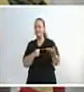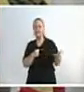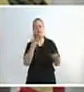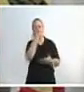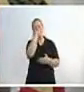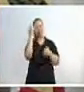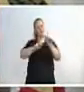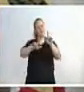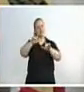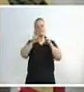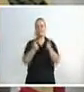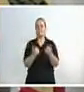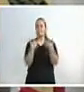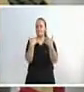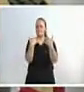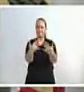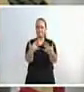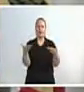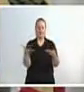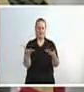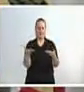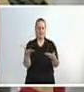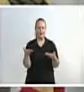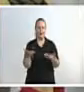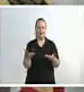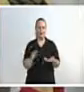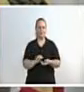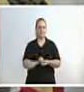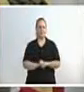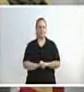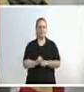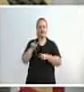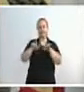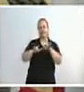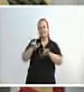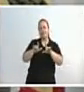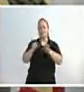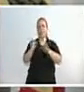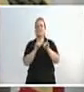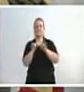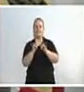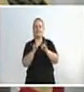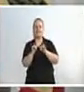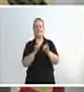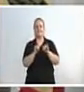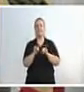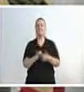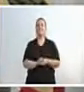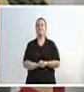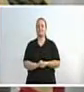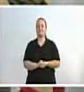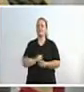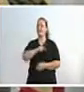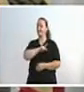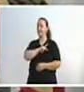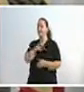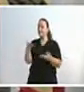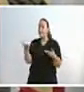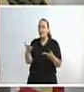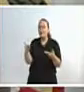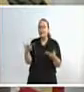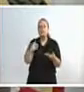telespectadores que aqui nos assistem nessa tarde, pela TVL e pela internet. Senhor presidente, eu nesta tarde